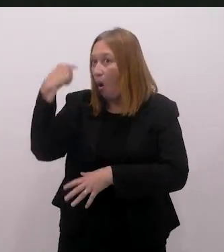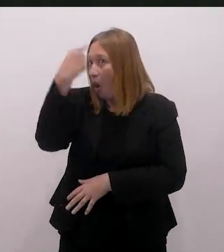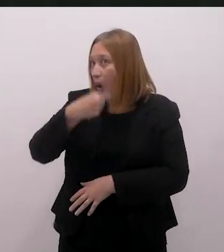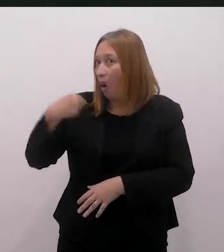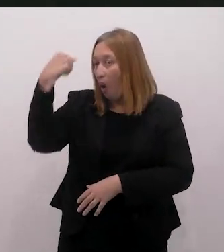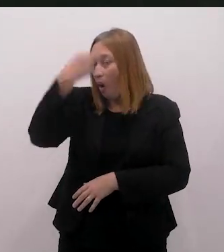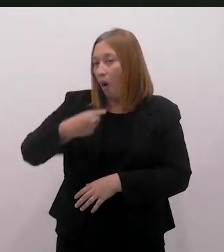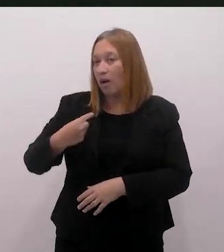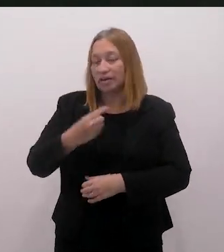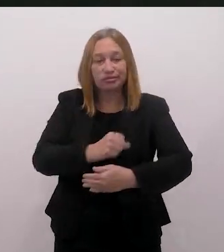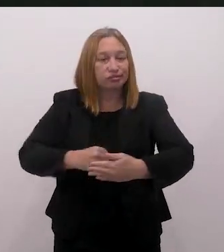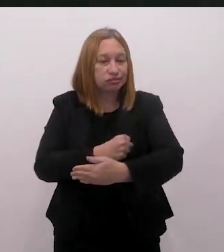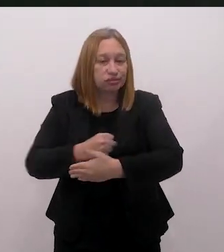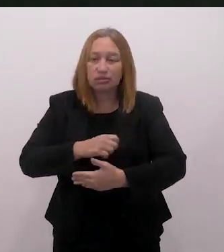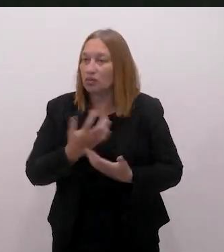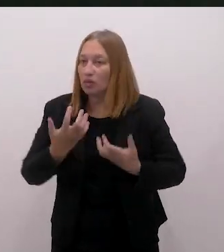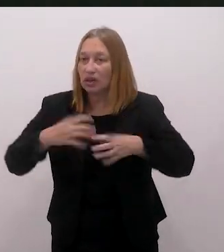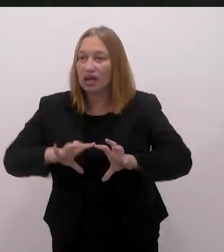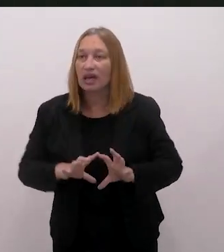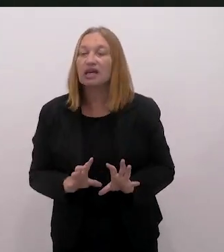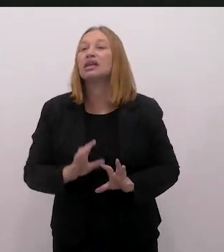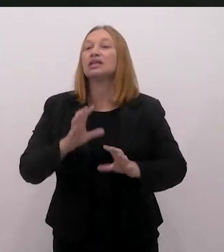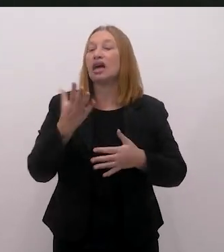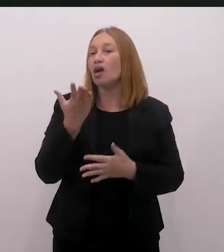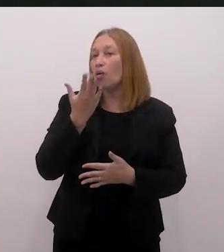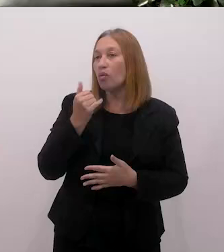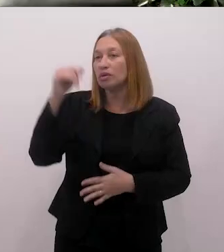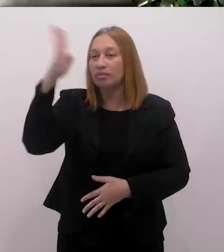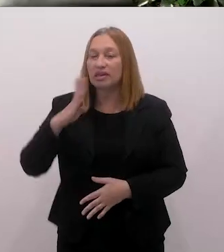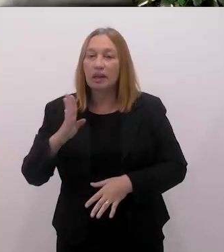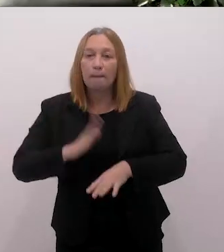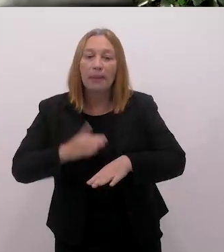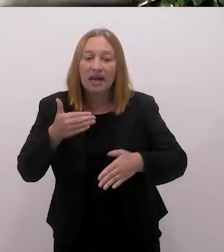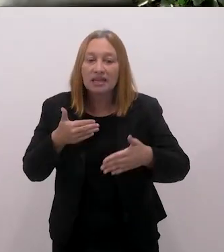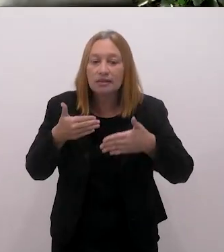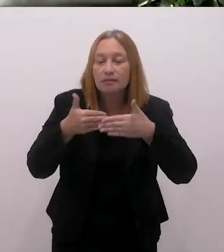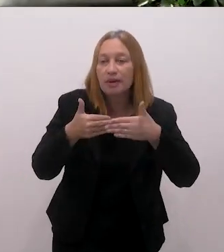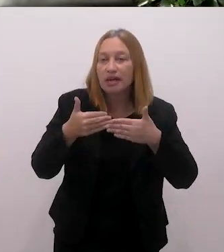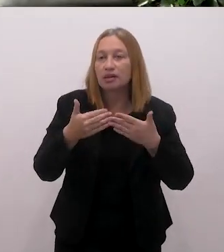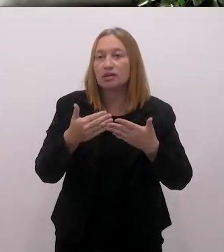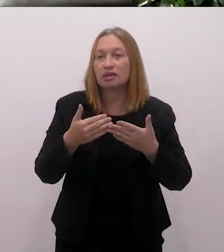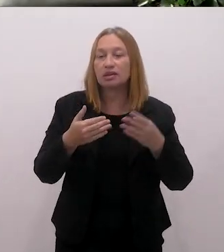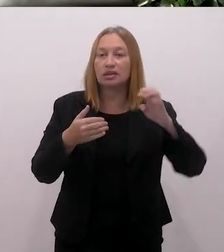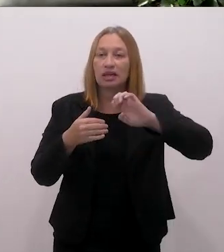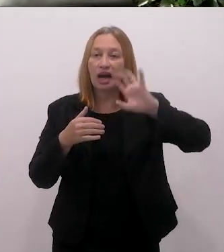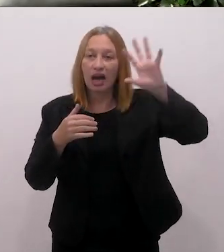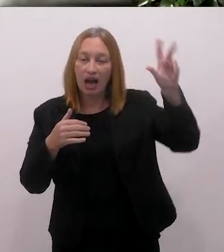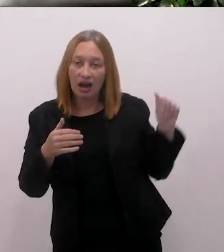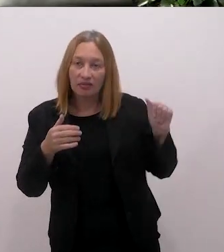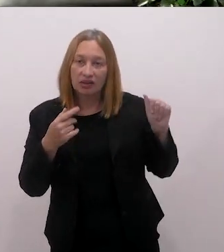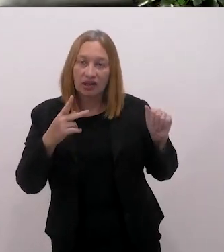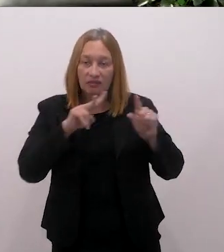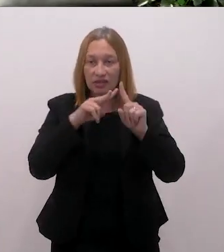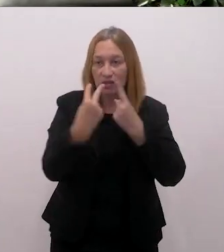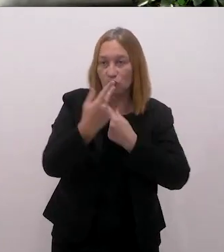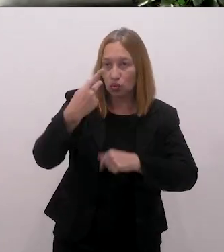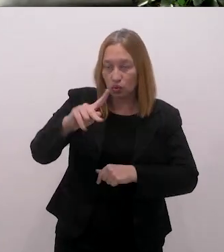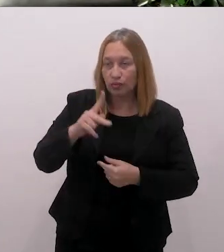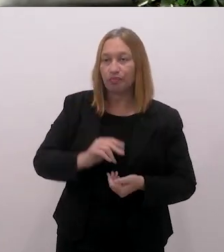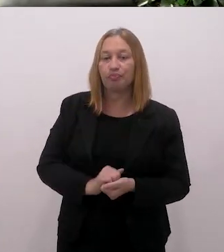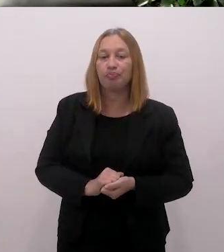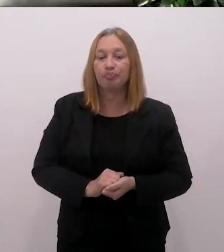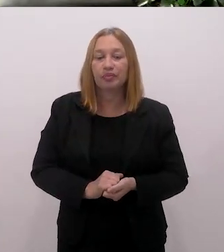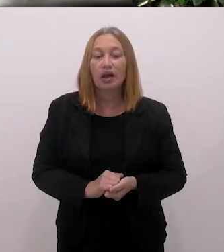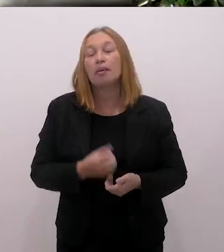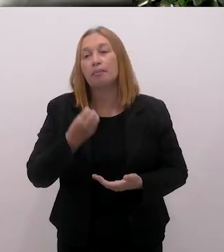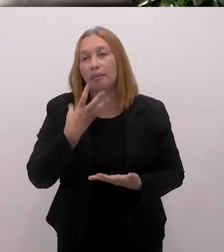ficar no fogão, né? É verdade. A verdade é essa. Da culinária brasileira, qual mais se aproxima da culinária afro, no seu ponto de vista?